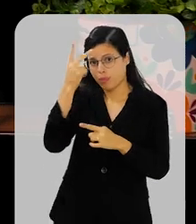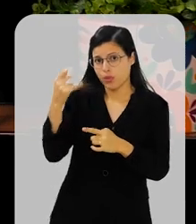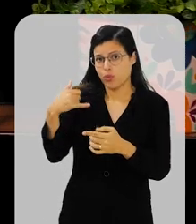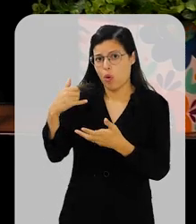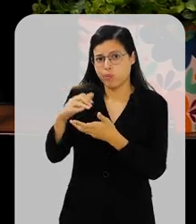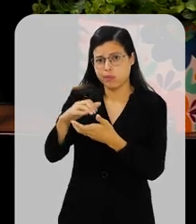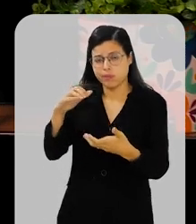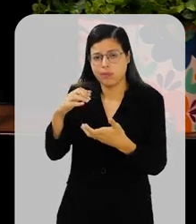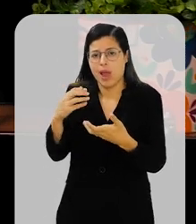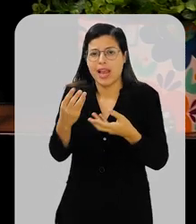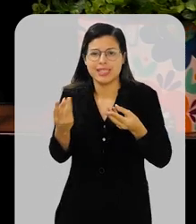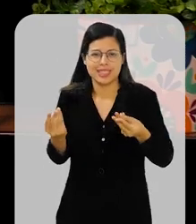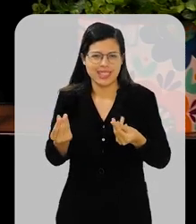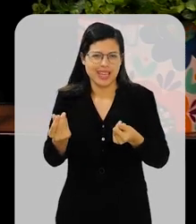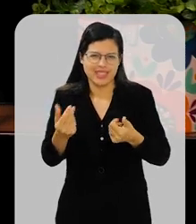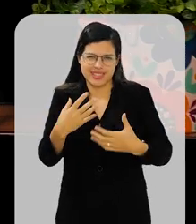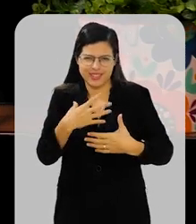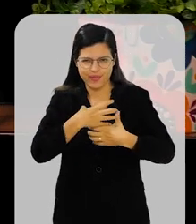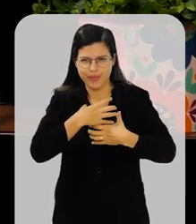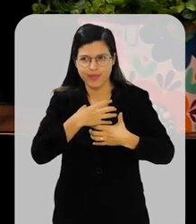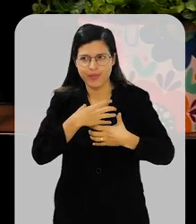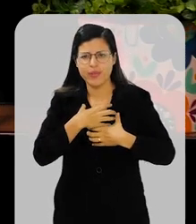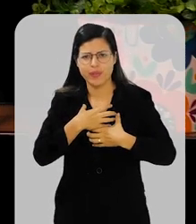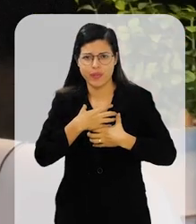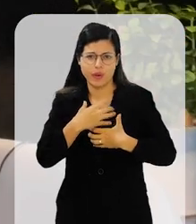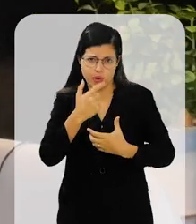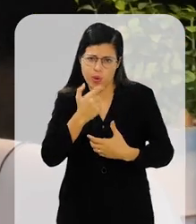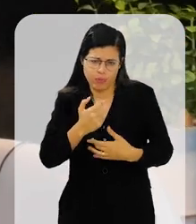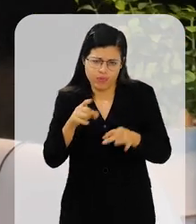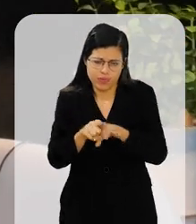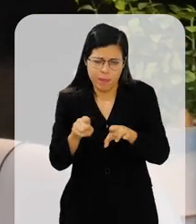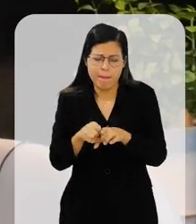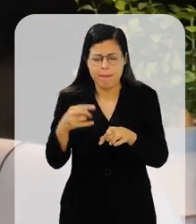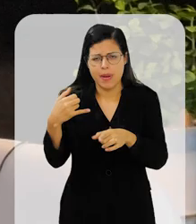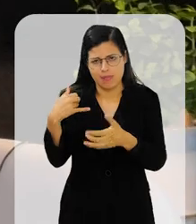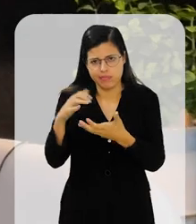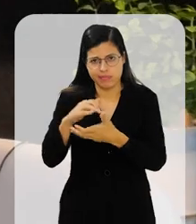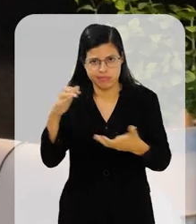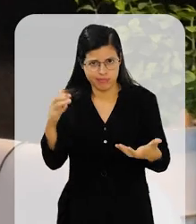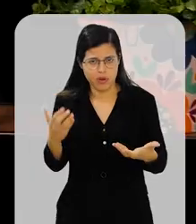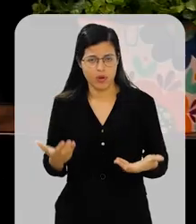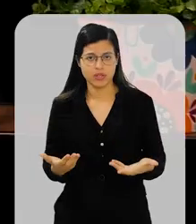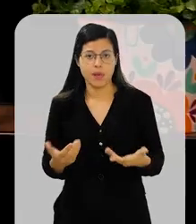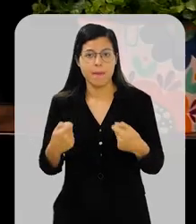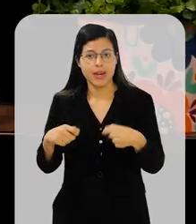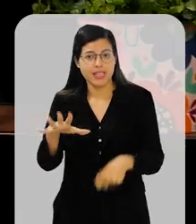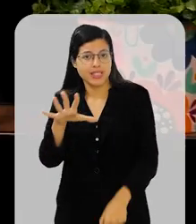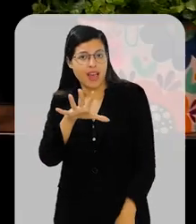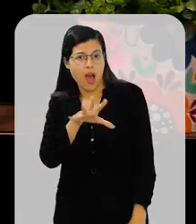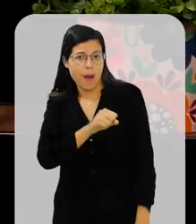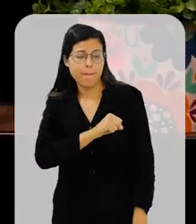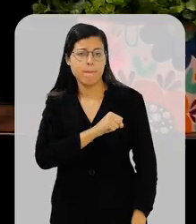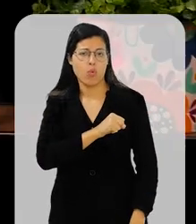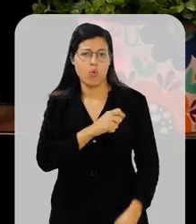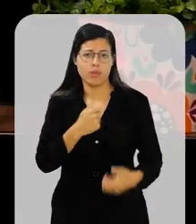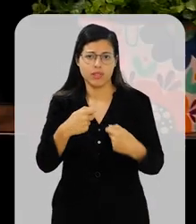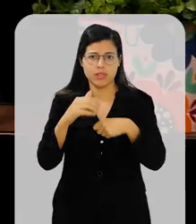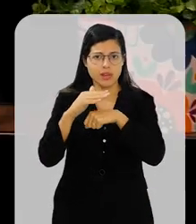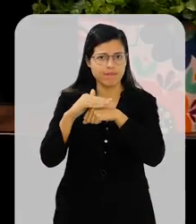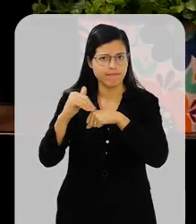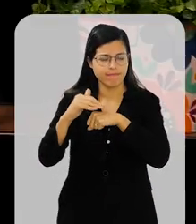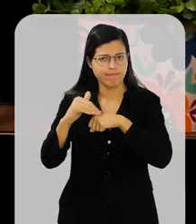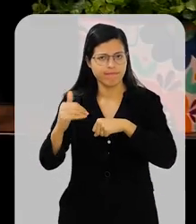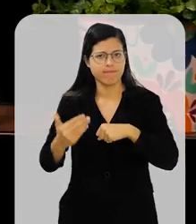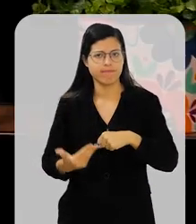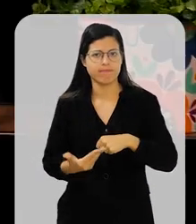Porque o idoso, ele é muito sensível, sou uma pessoa idosa, né? Então, o idoso precisa de amor, ele tem que ser